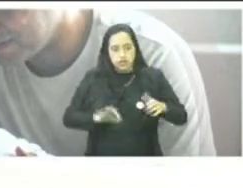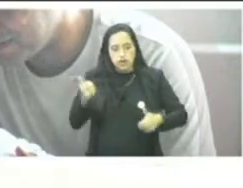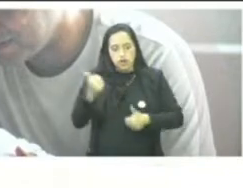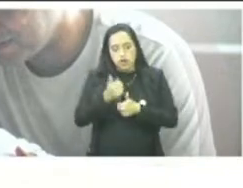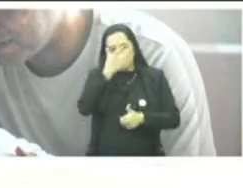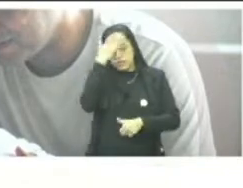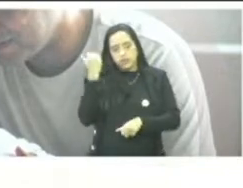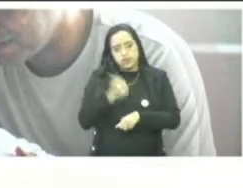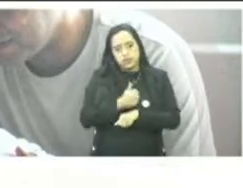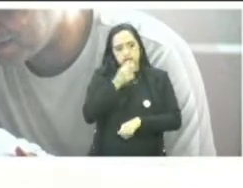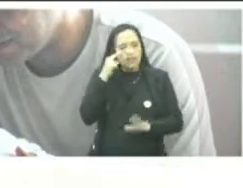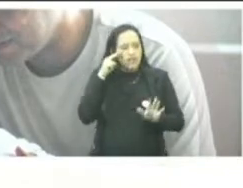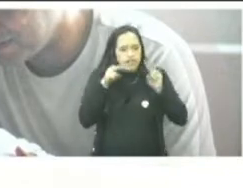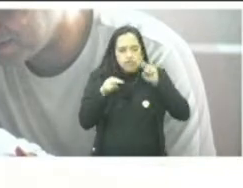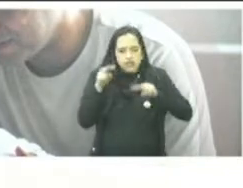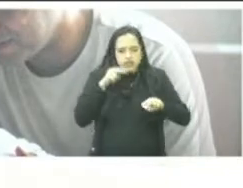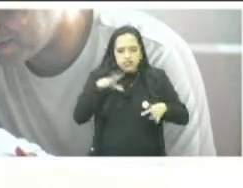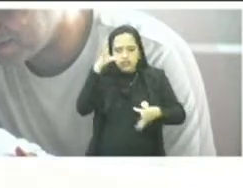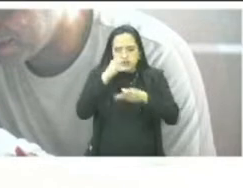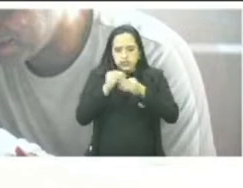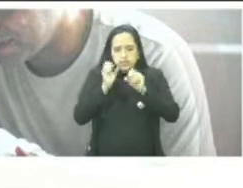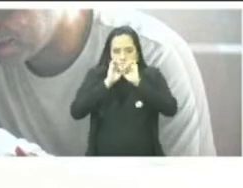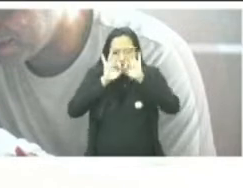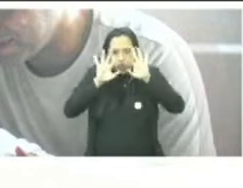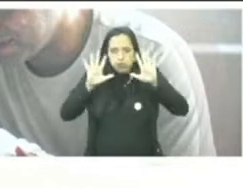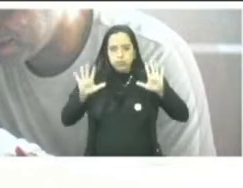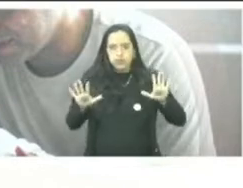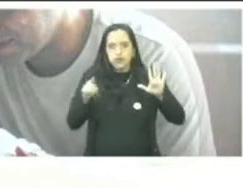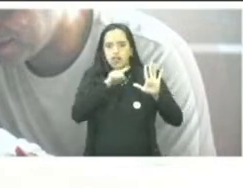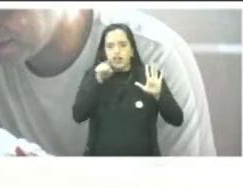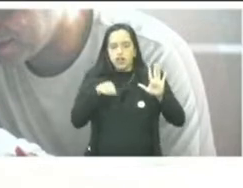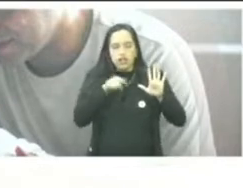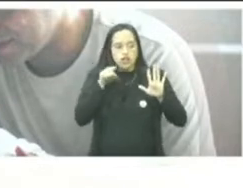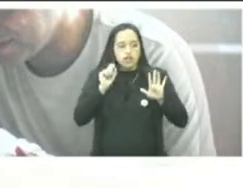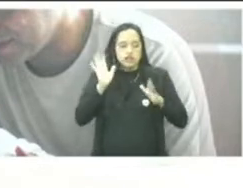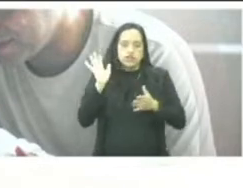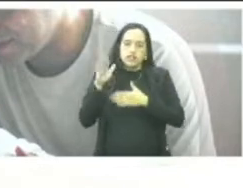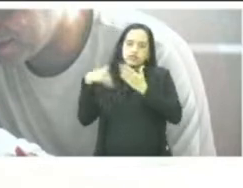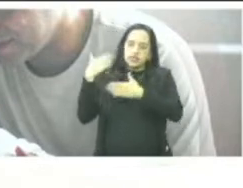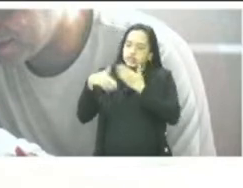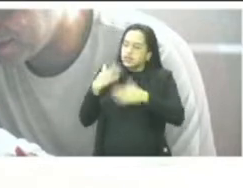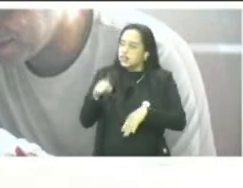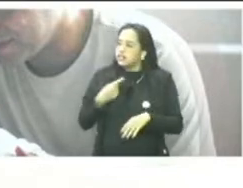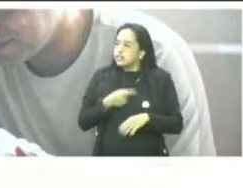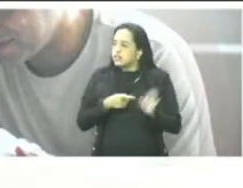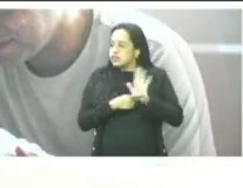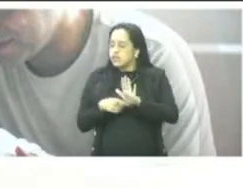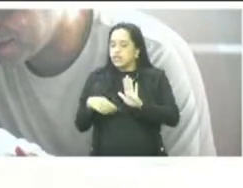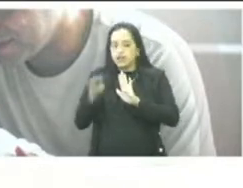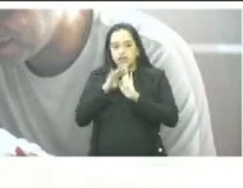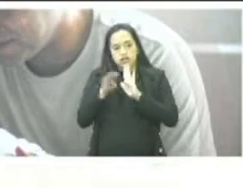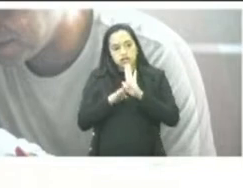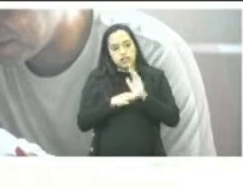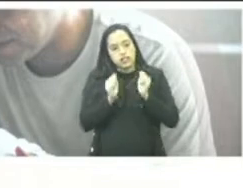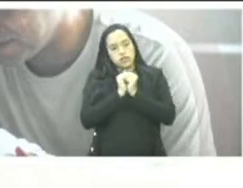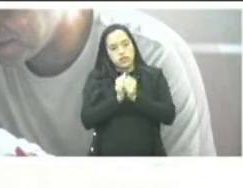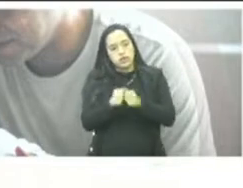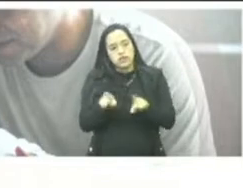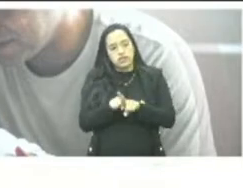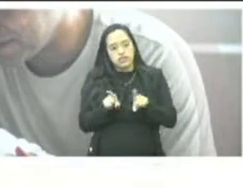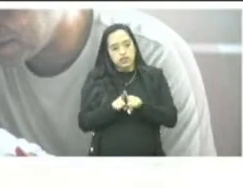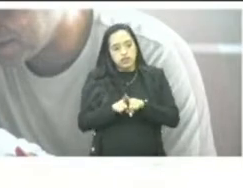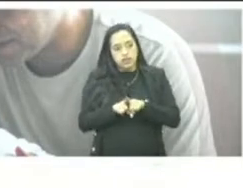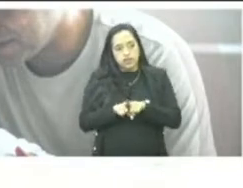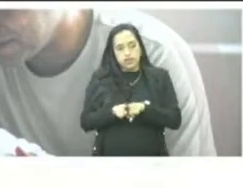a recuperar tudo isso que já vem sendo feito, né. A gente traz, além da ficha de acompanhamento, também